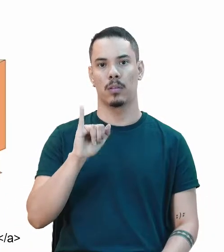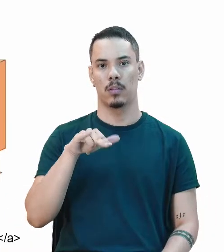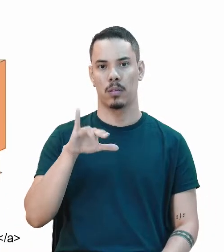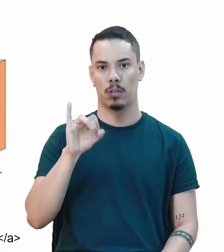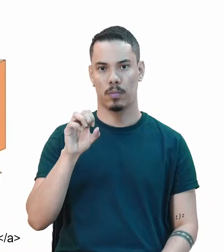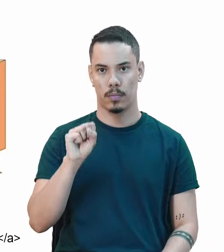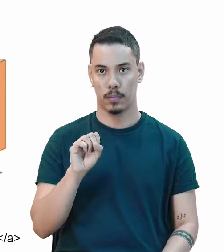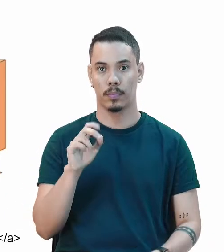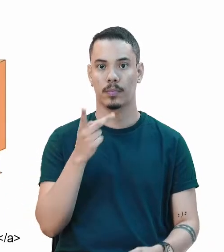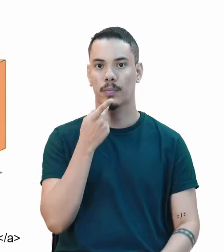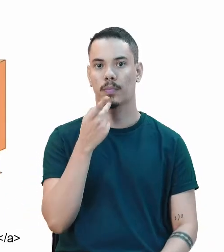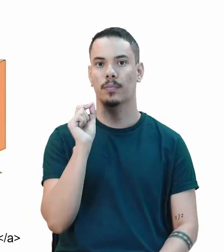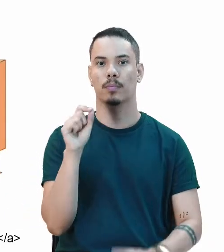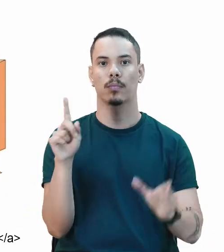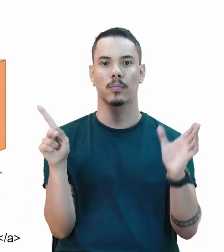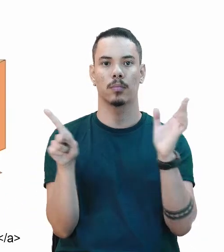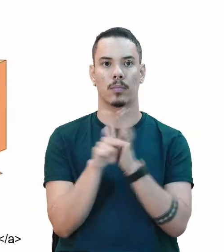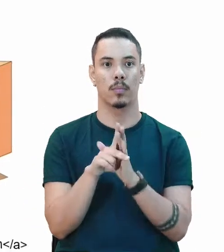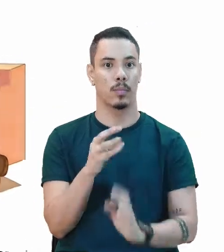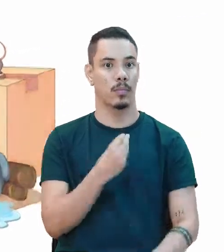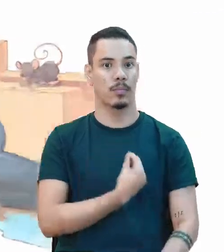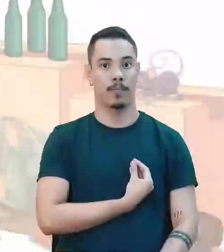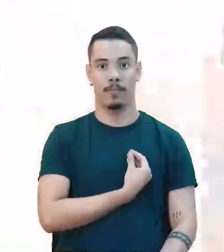como algo para a sua vida.